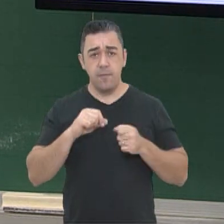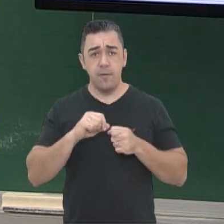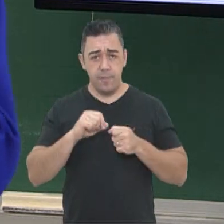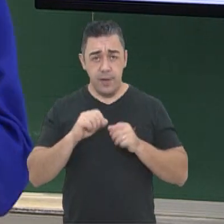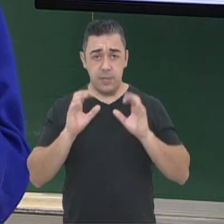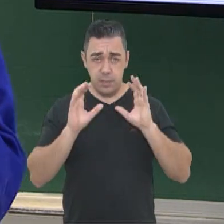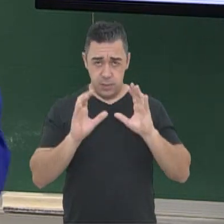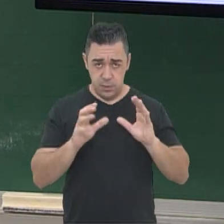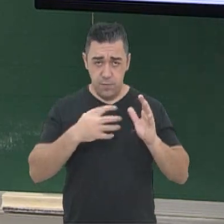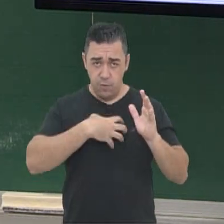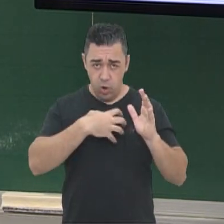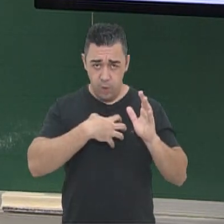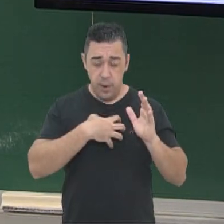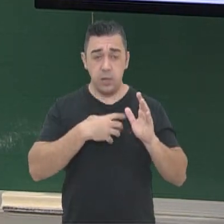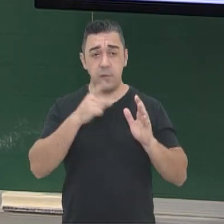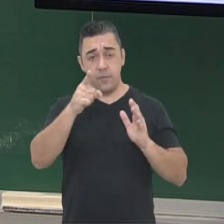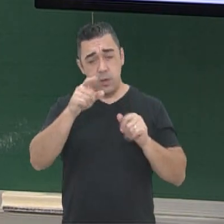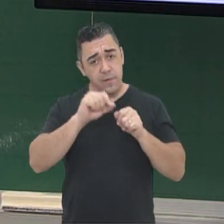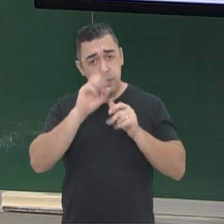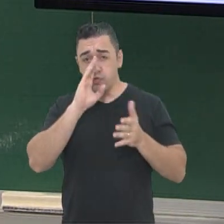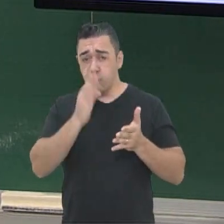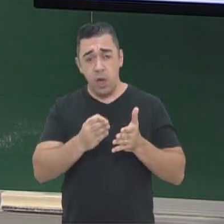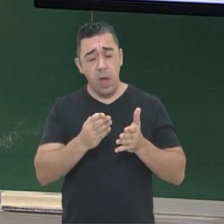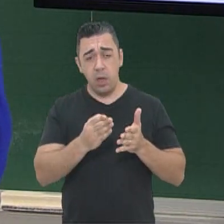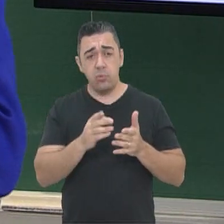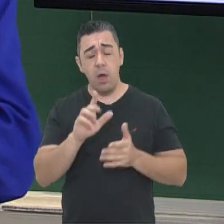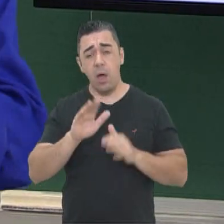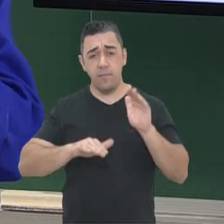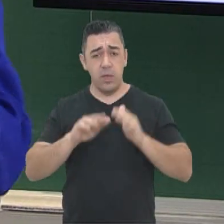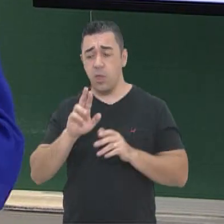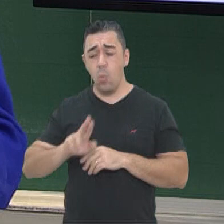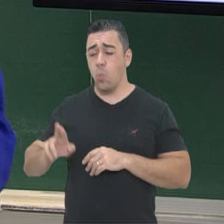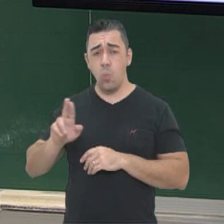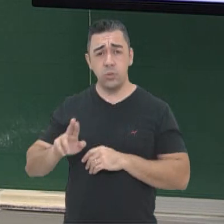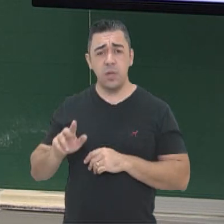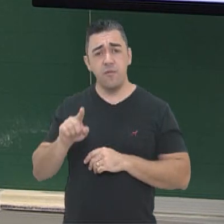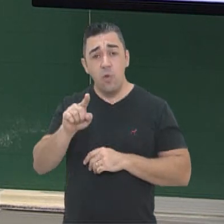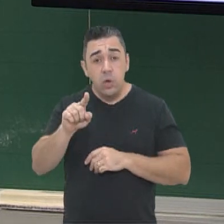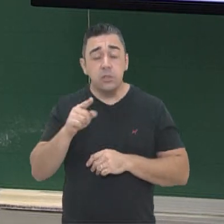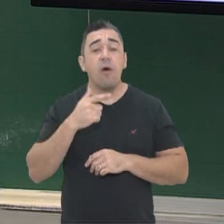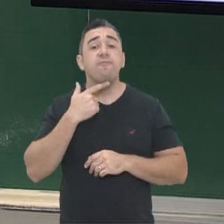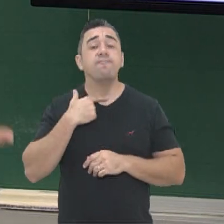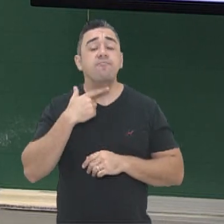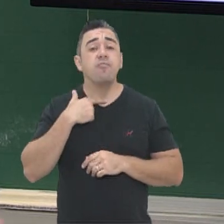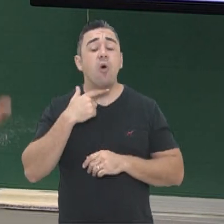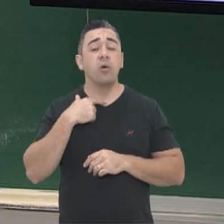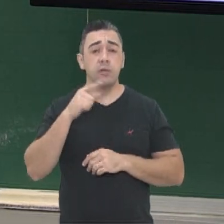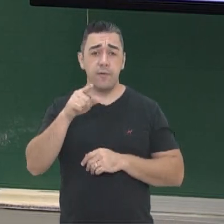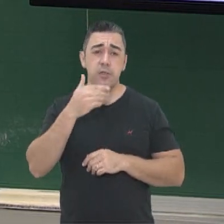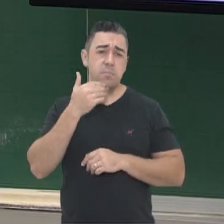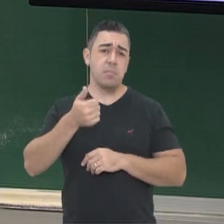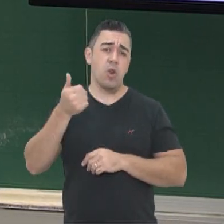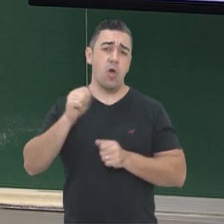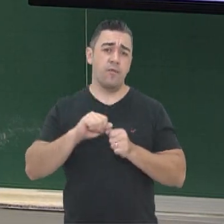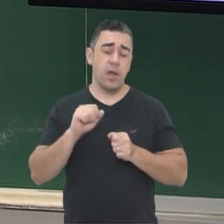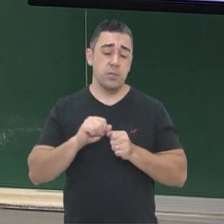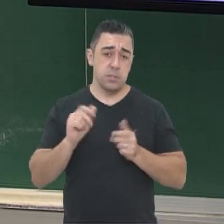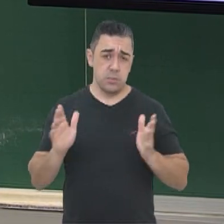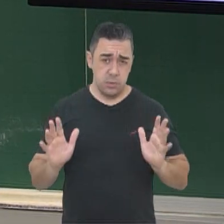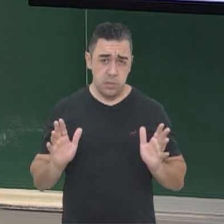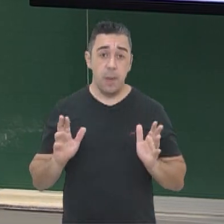forma aqui, tem gente que faz mais direto, tem gente que não usa o conjugado, faça da maneira que você achar melhor, desde